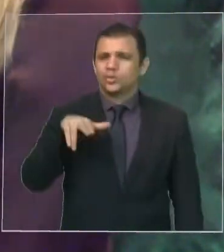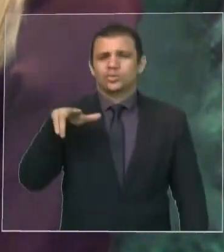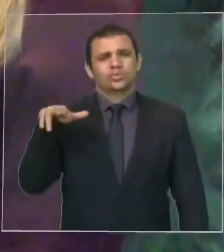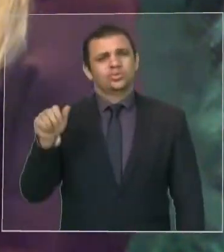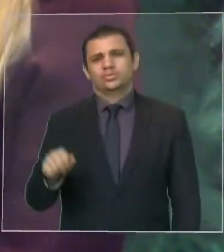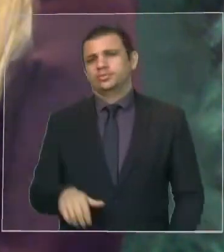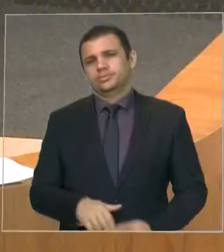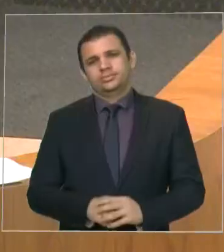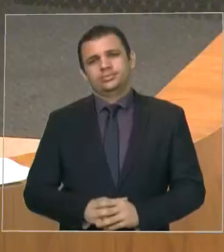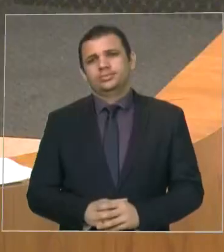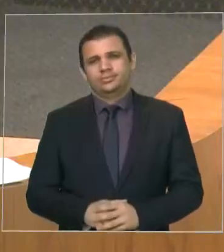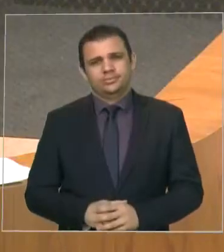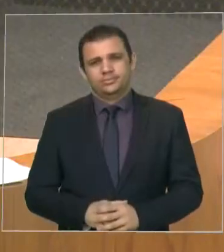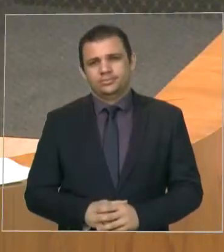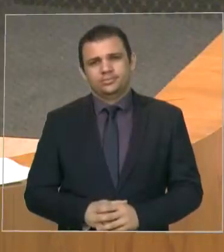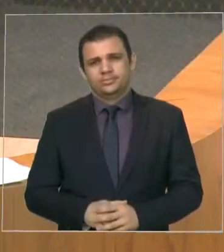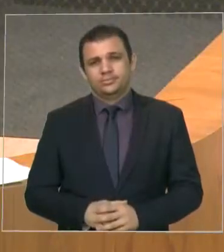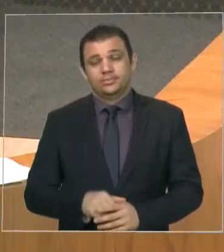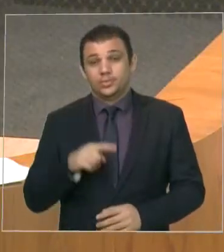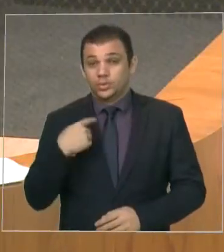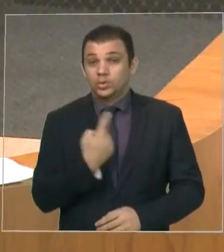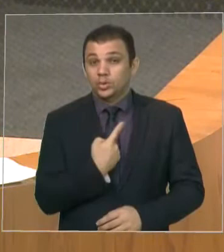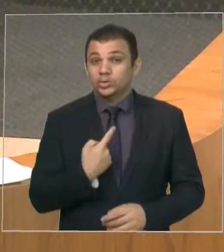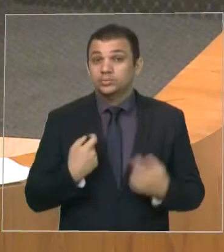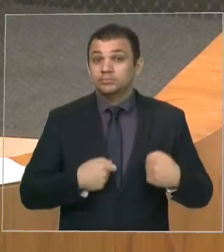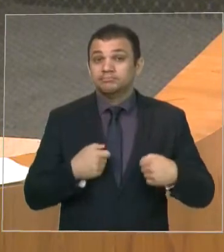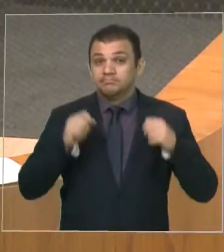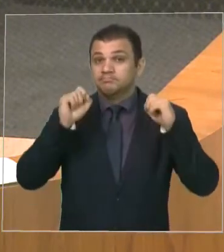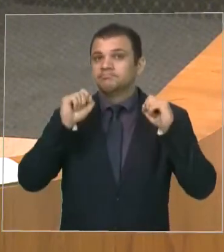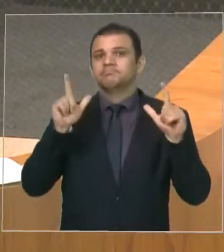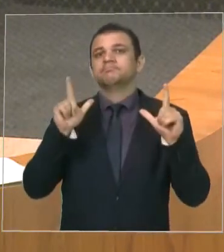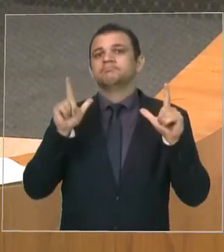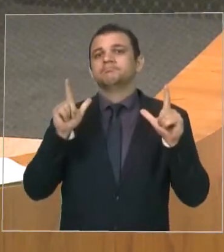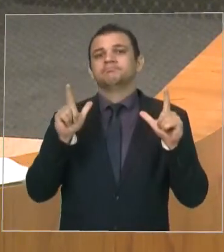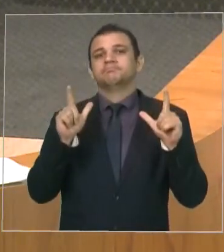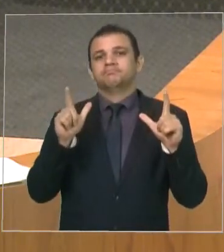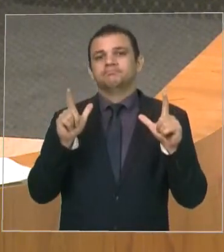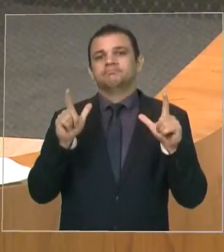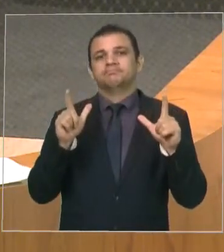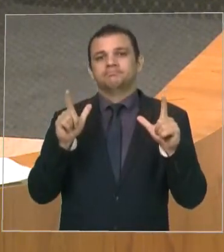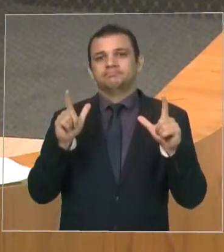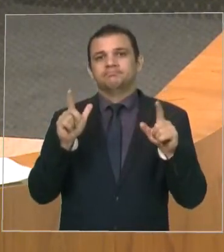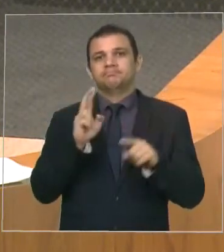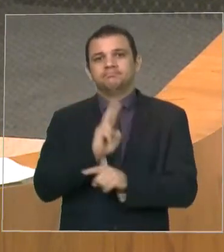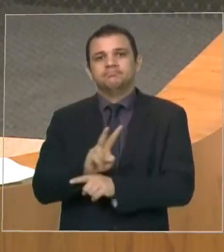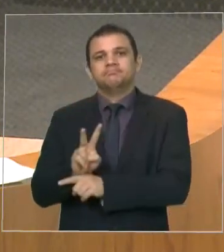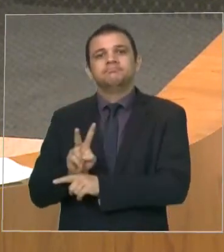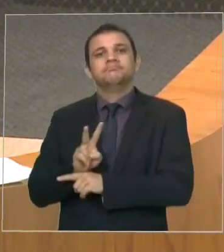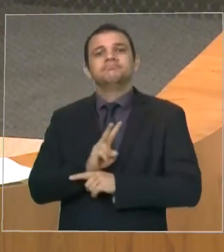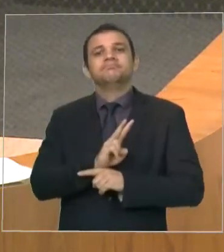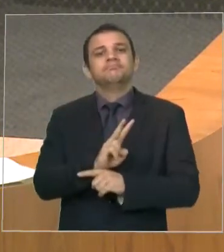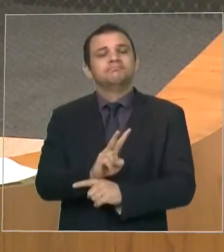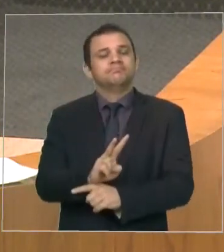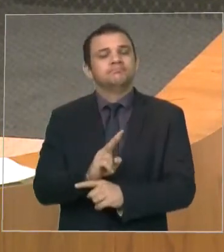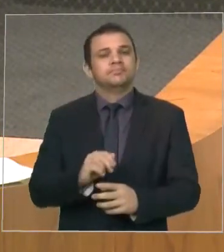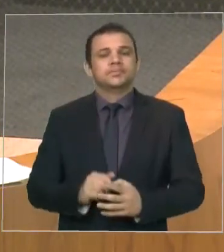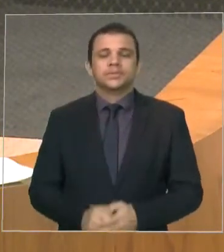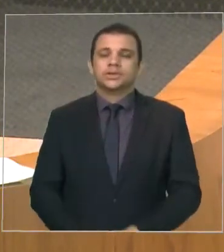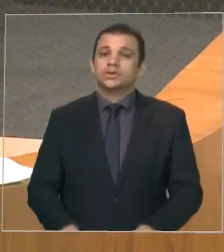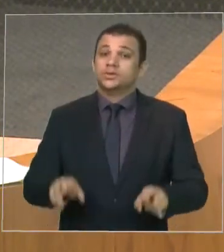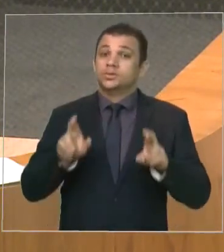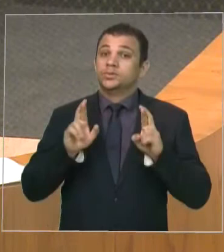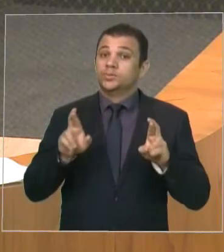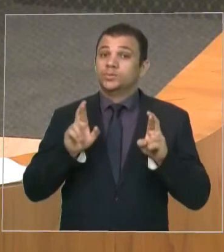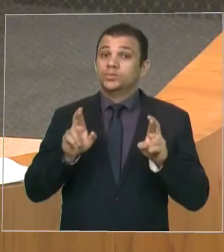E nós que fiquemos atentos mesmo. Deus o livre, ele não há de ganhar essa eleição